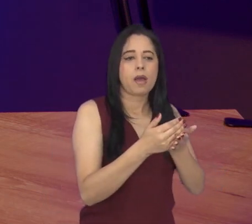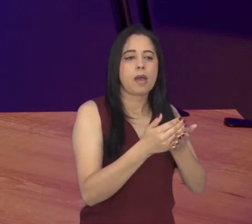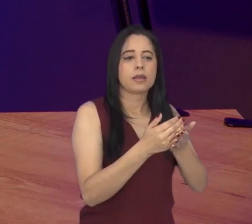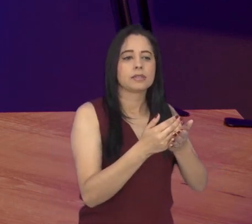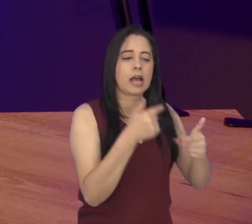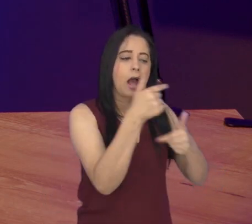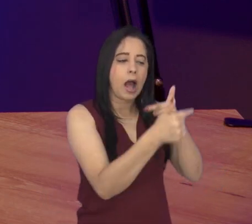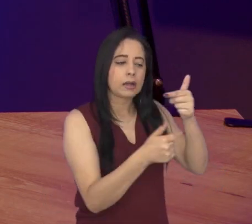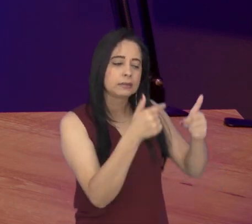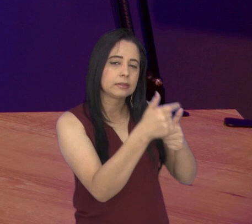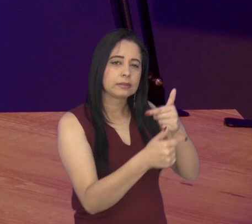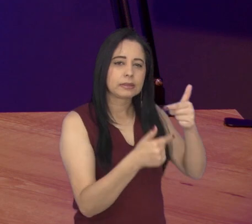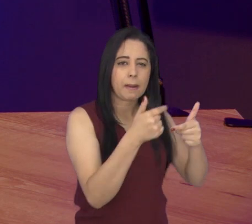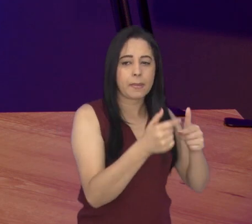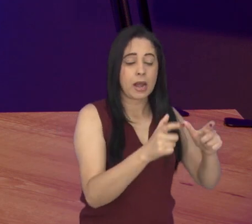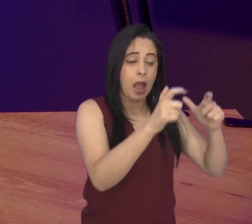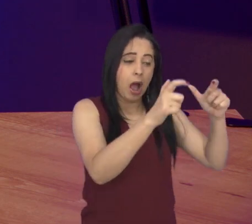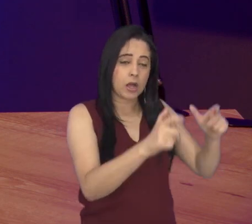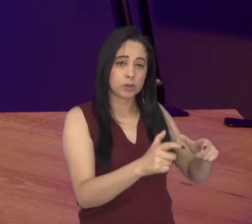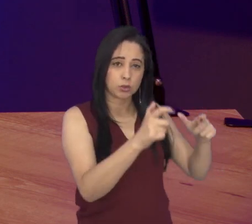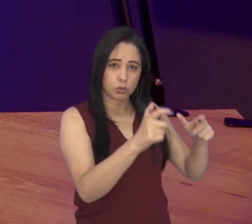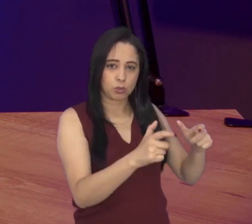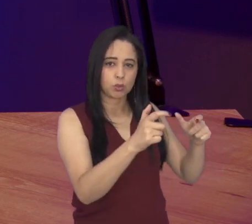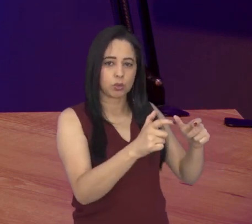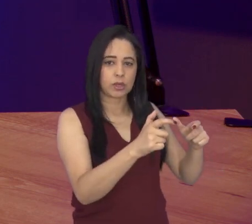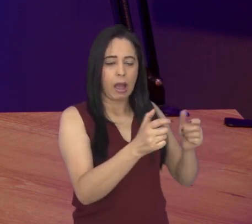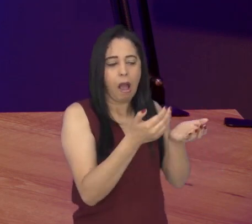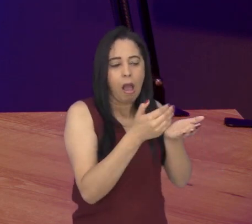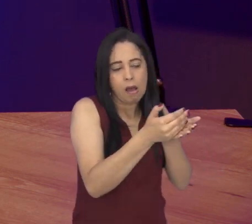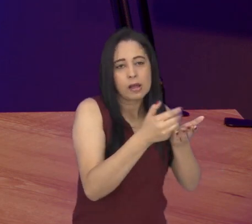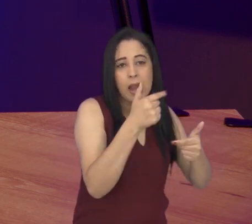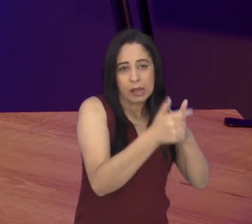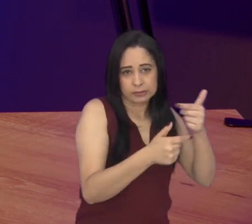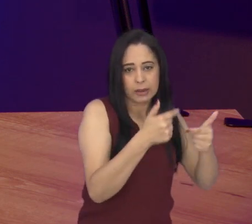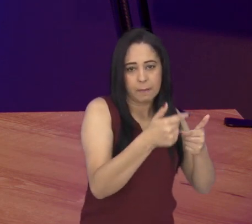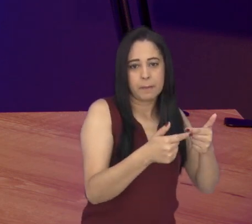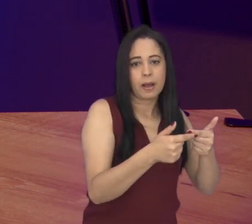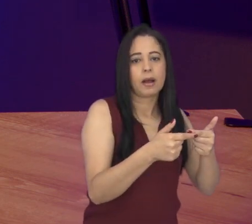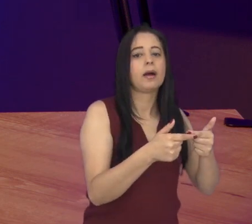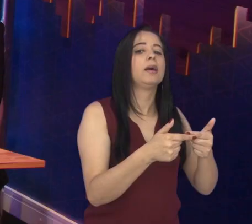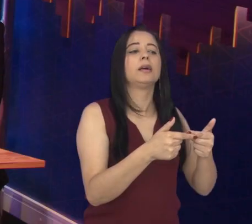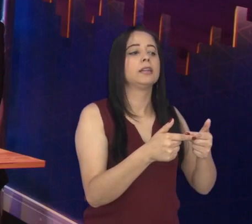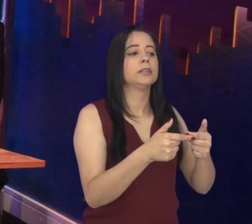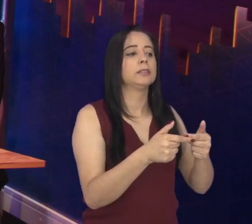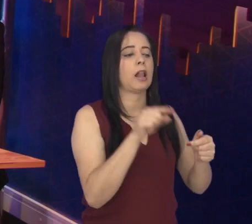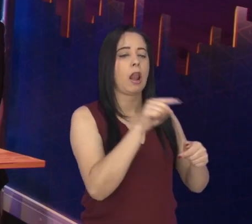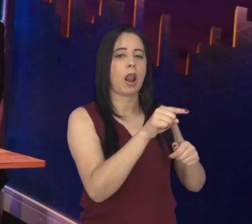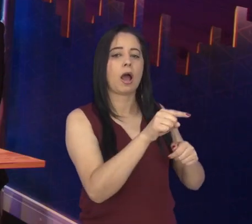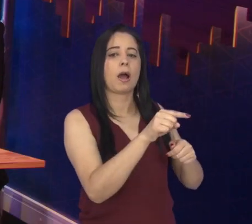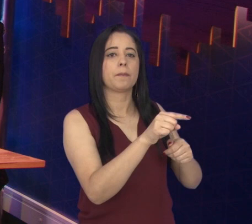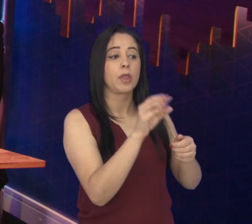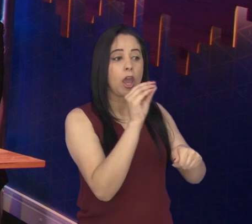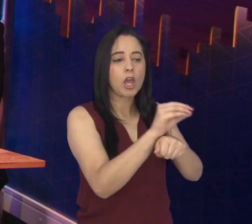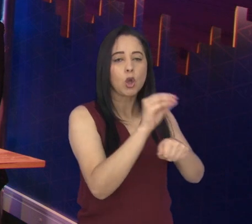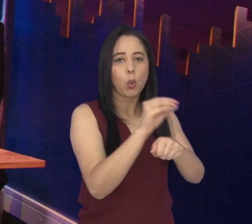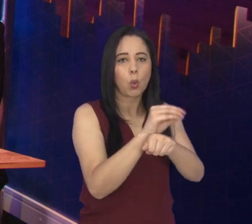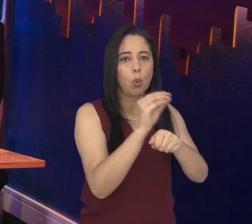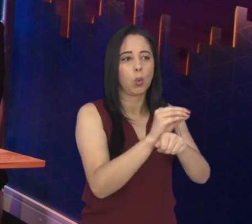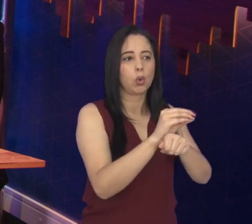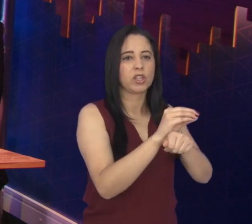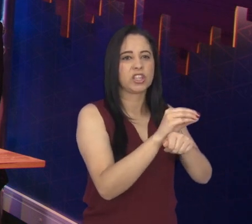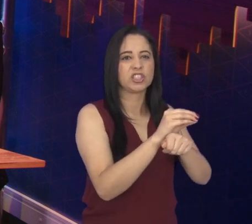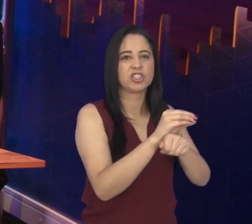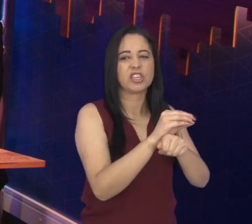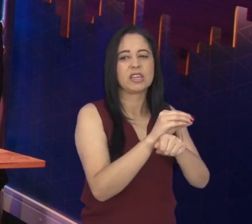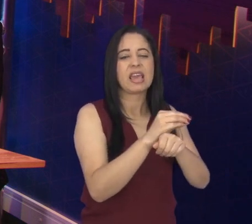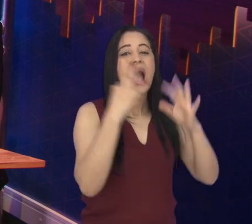de criaturas mágicas. Então, quando ela começa a trabalhar, né, depois que ela se forma em Hogwarts, ela vai para esse departamento que cuida, então, de